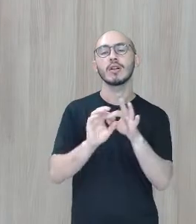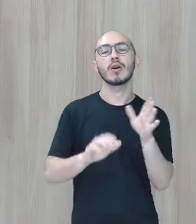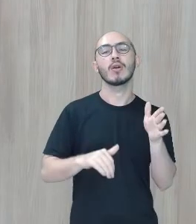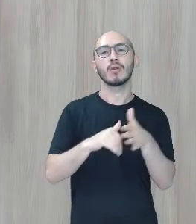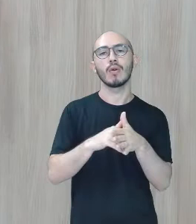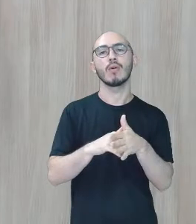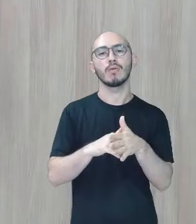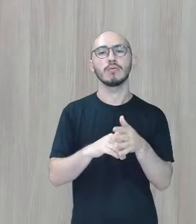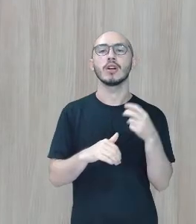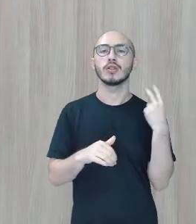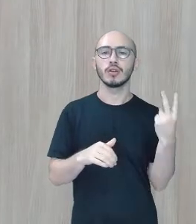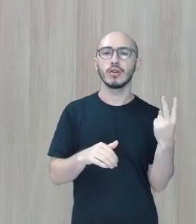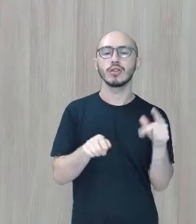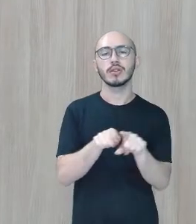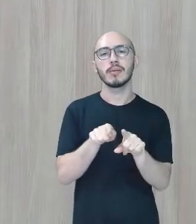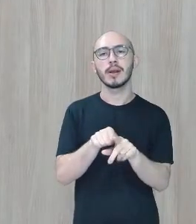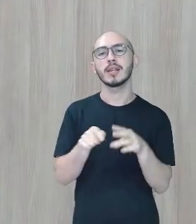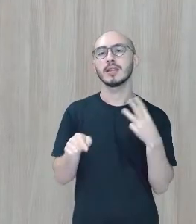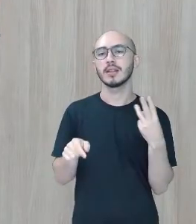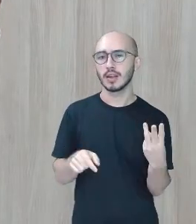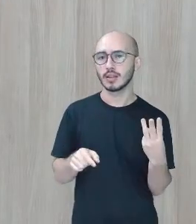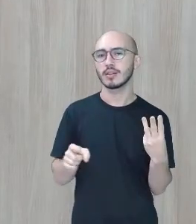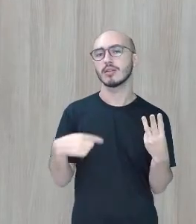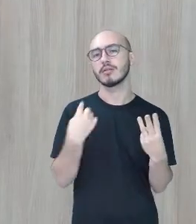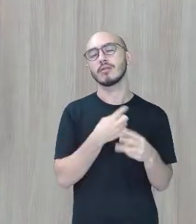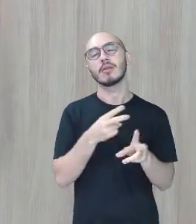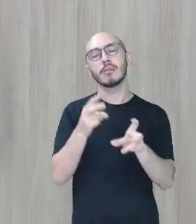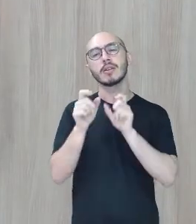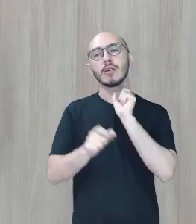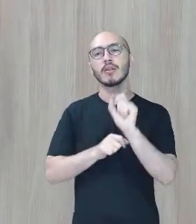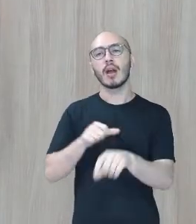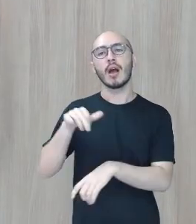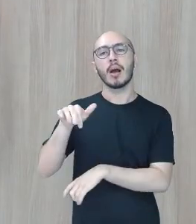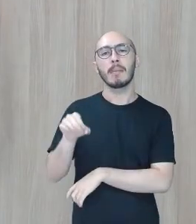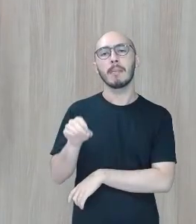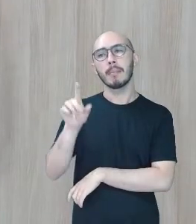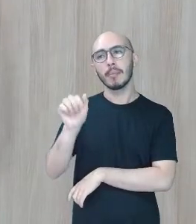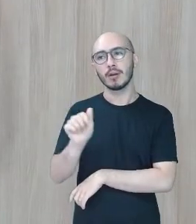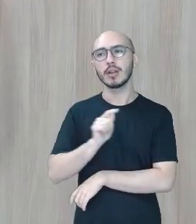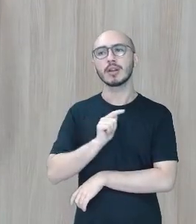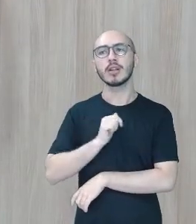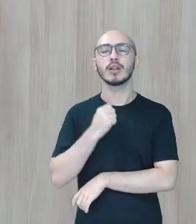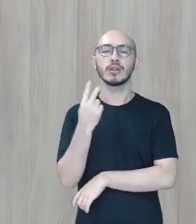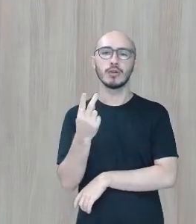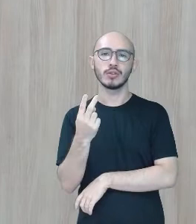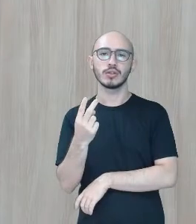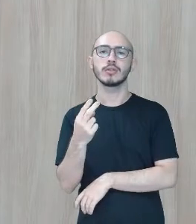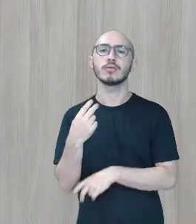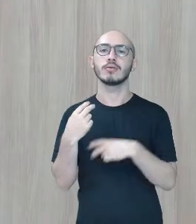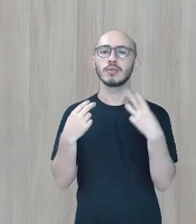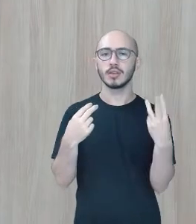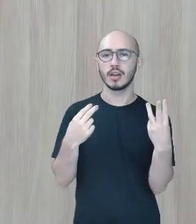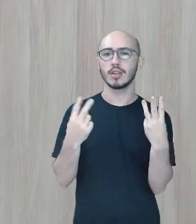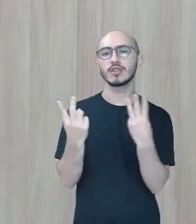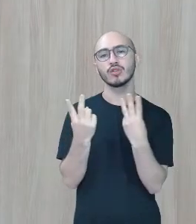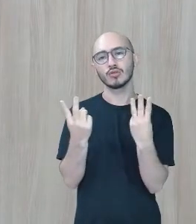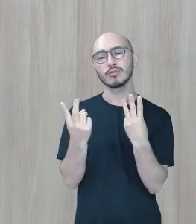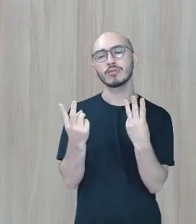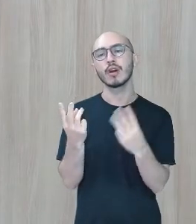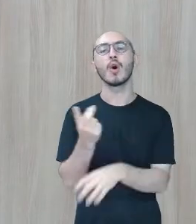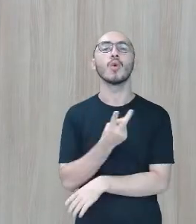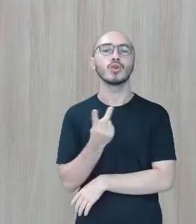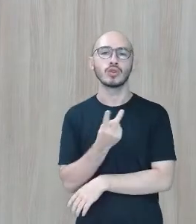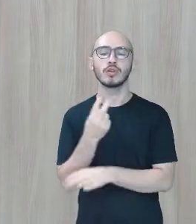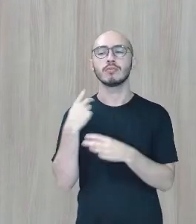ao 2 e ao 3. Então a gente viu aí que a moda vai ter 2 números, o 2 e o 3,